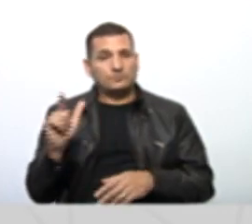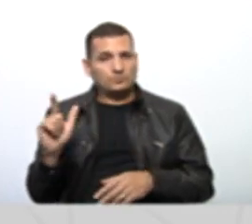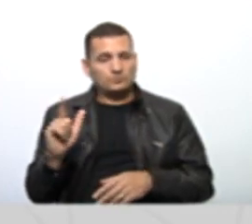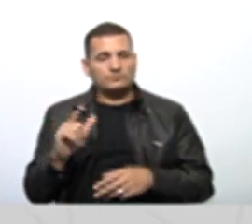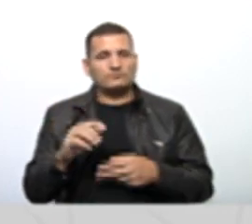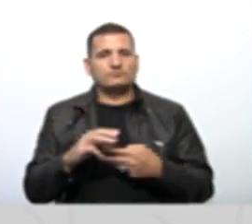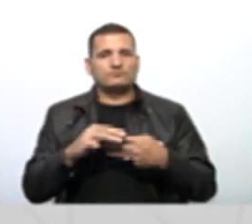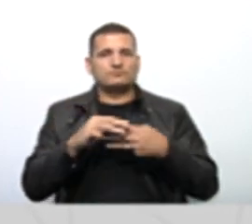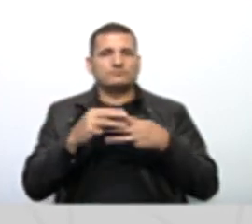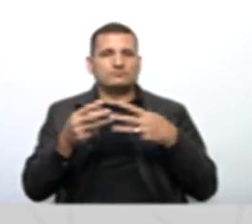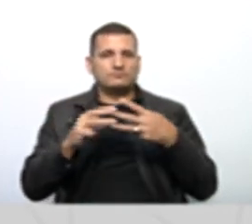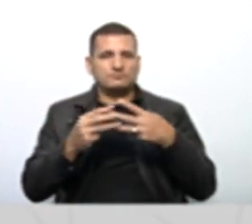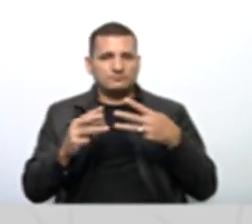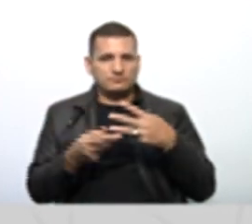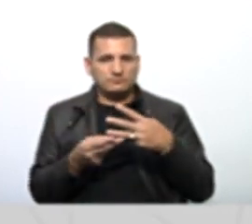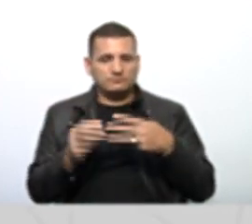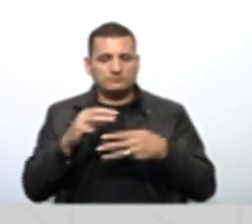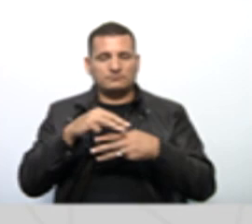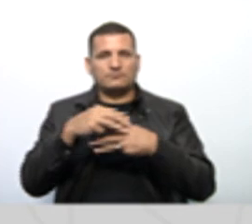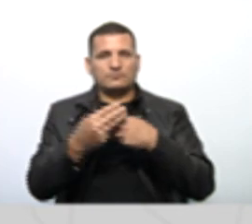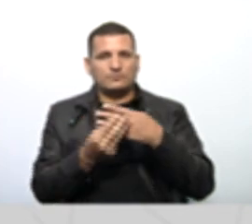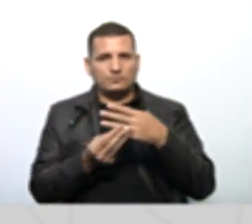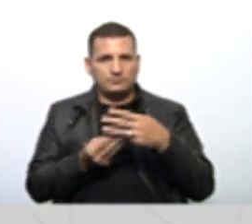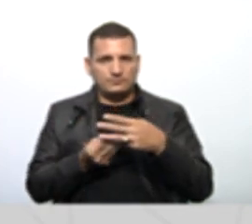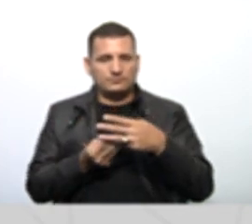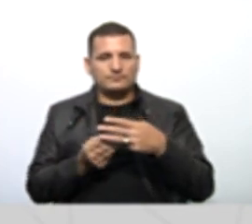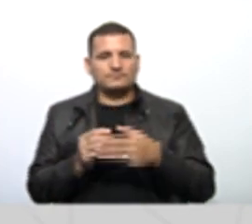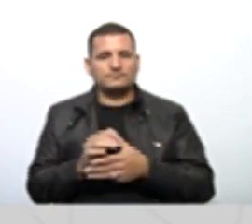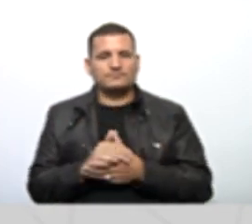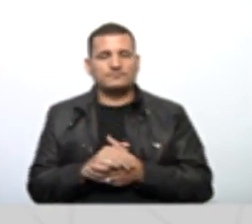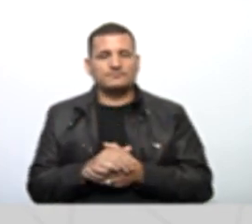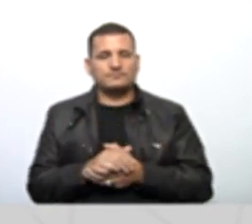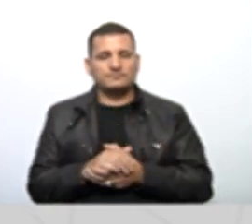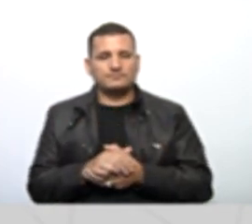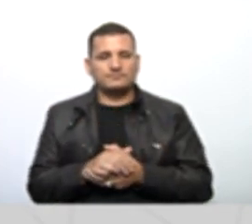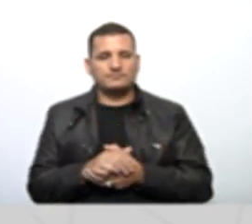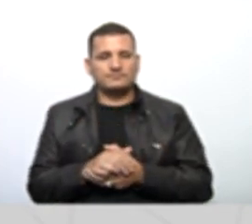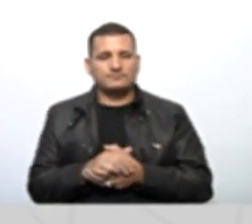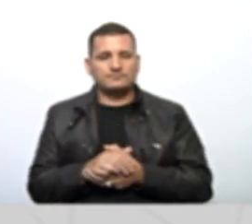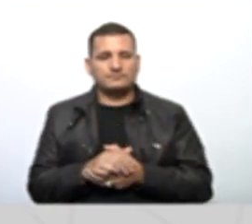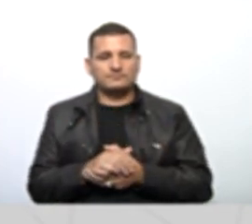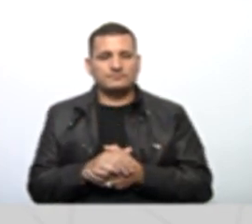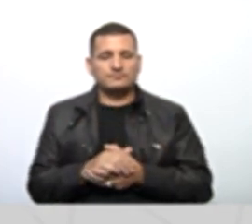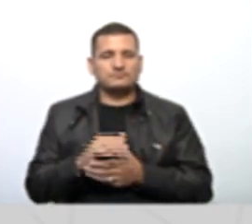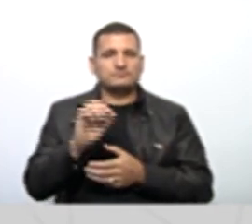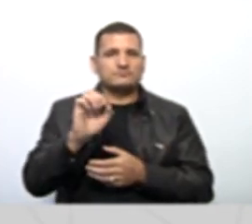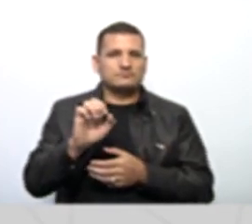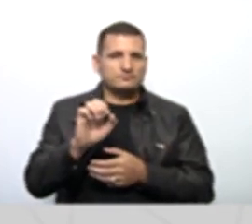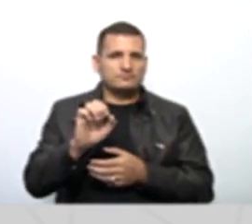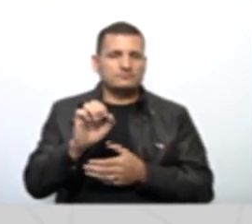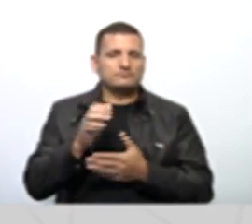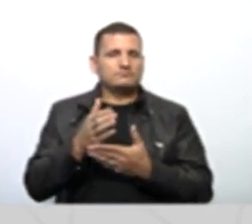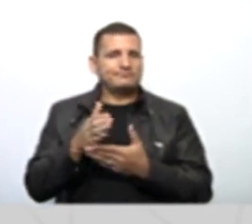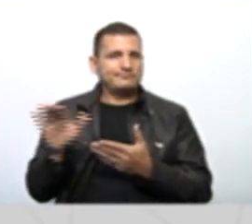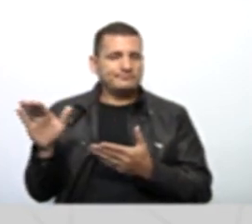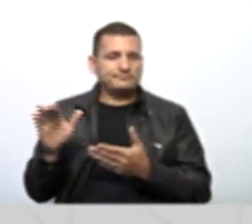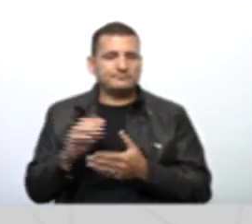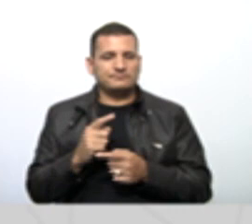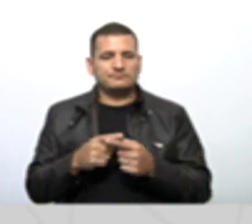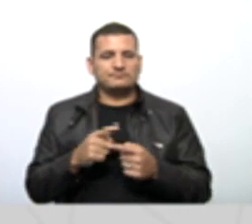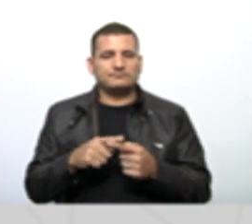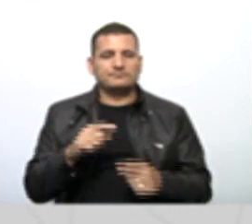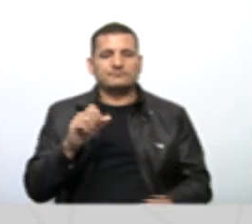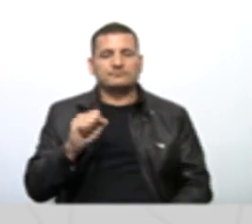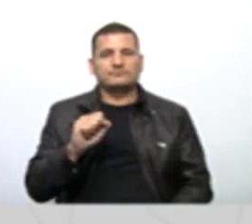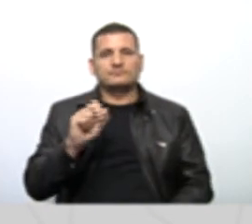cabo blindado pessoal nós podemos descartar a letra aí porque esse cabo